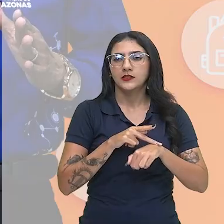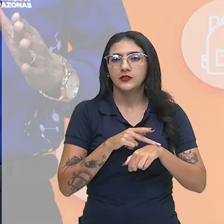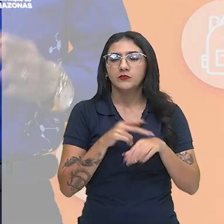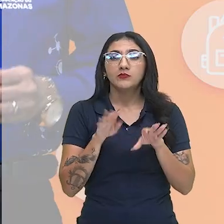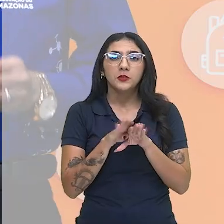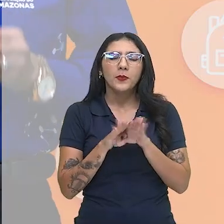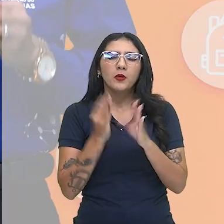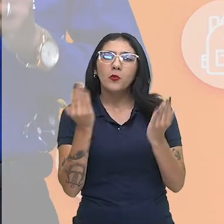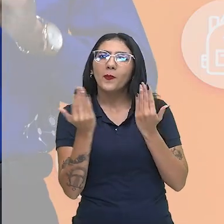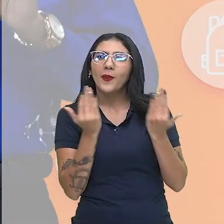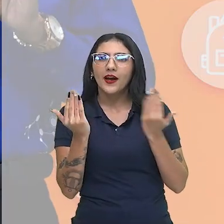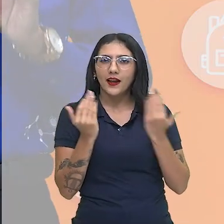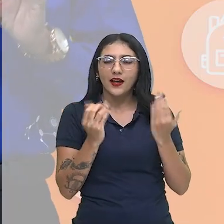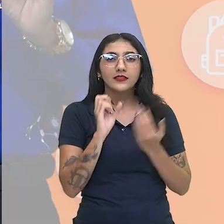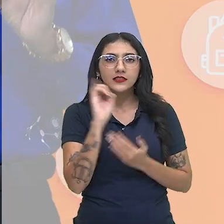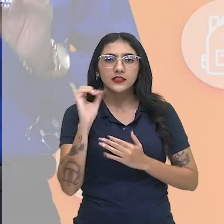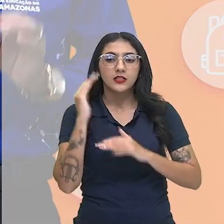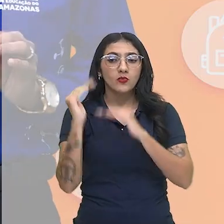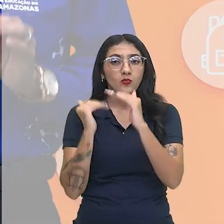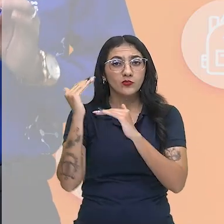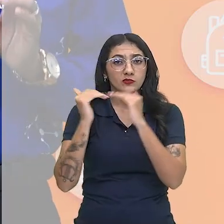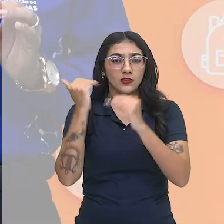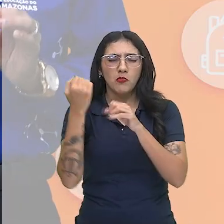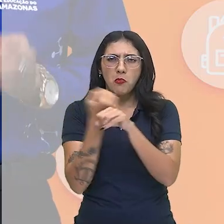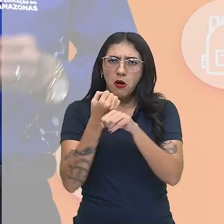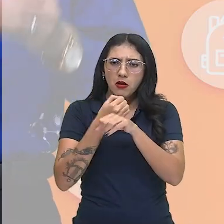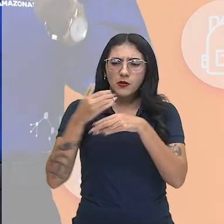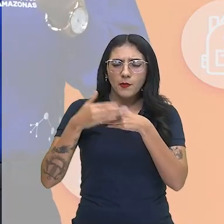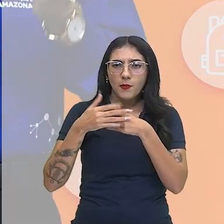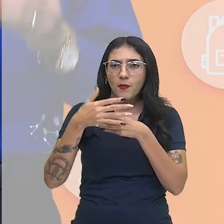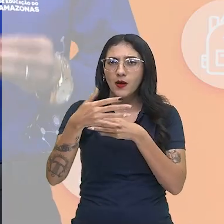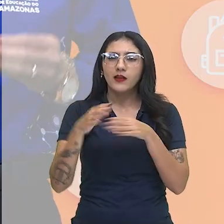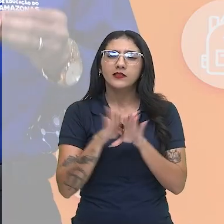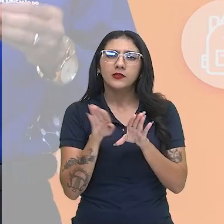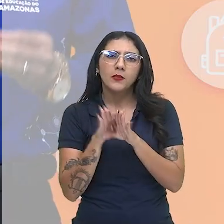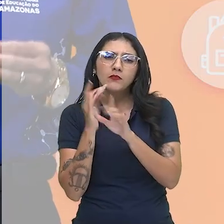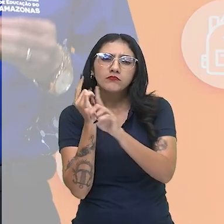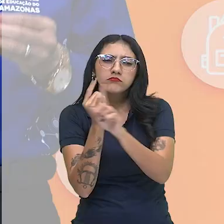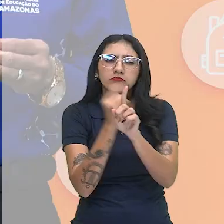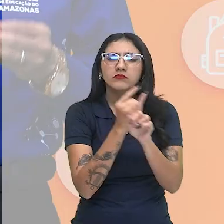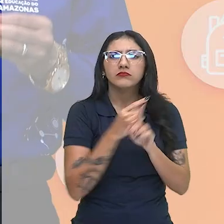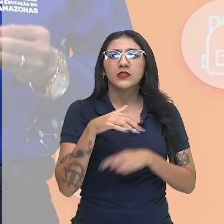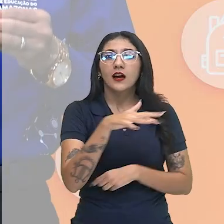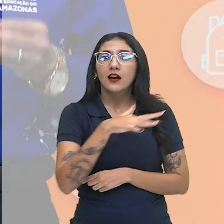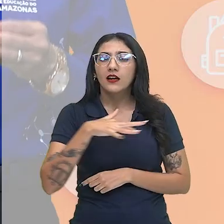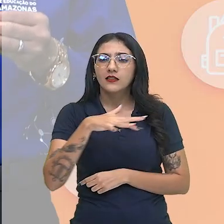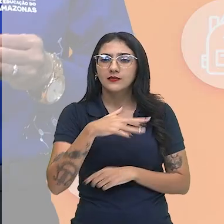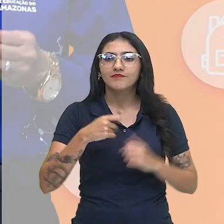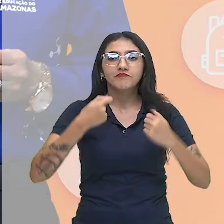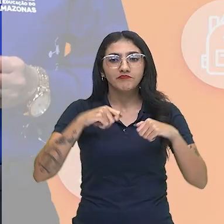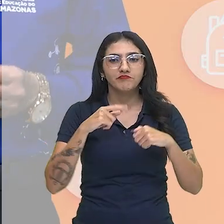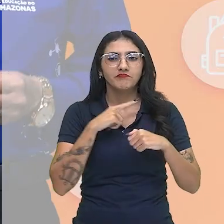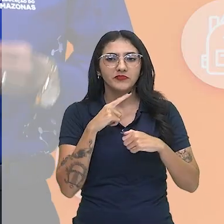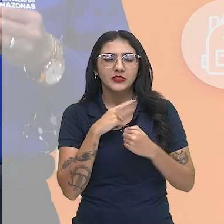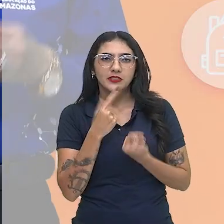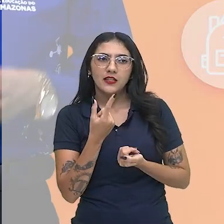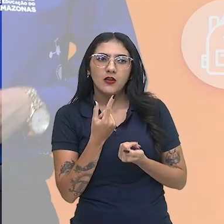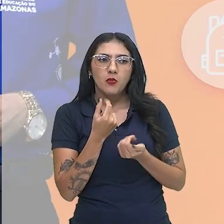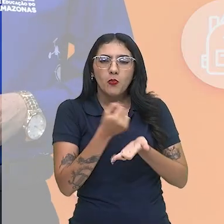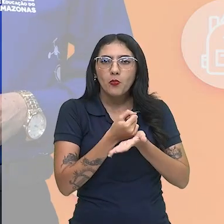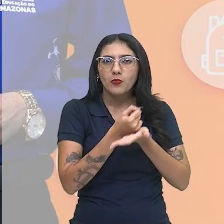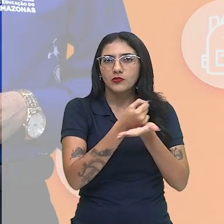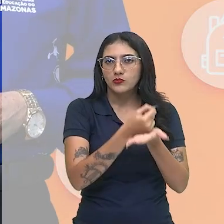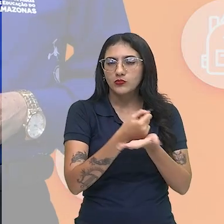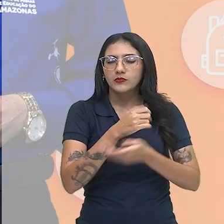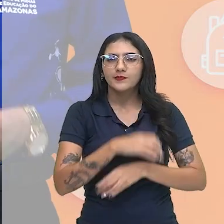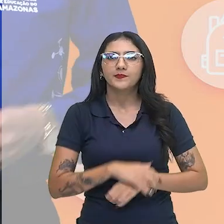longo do tempo e identificar áreas que necessitam de intervenção. Olha como